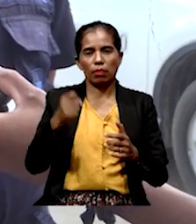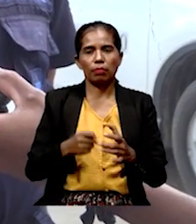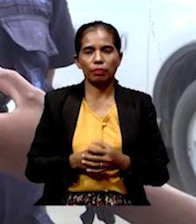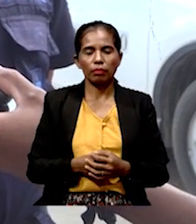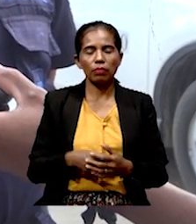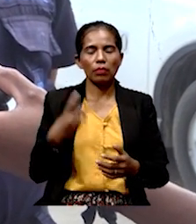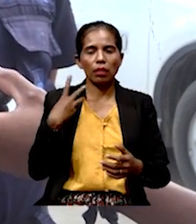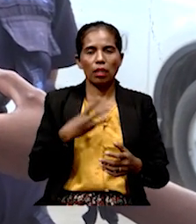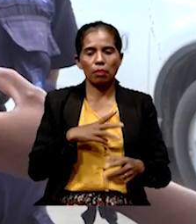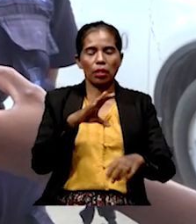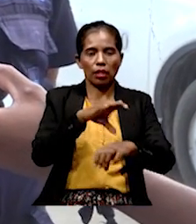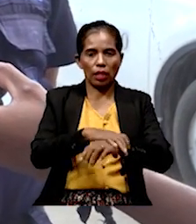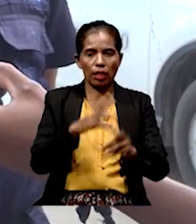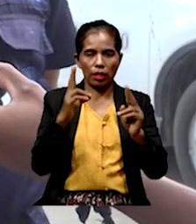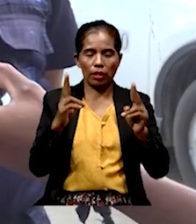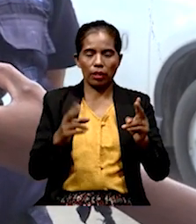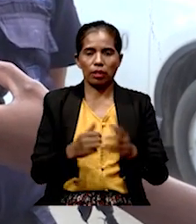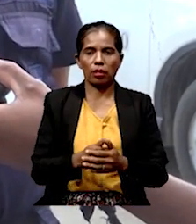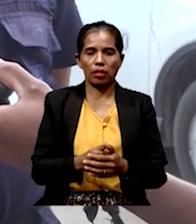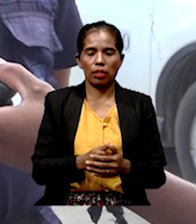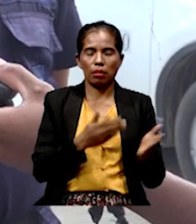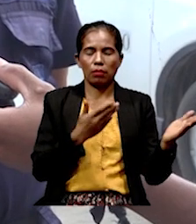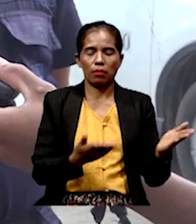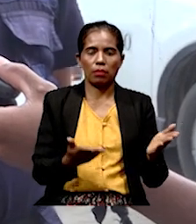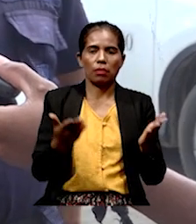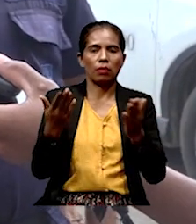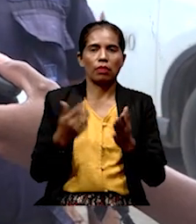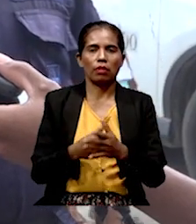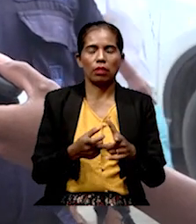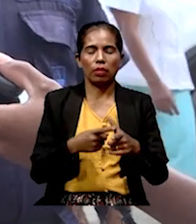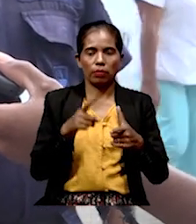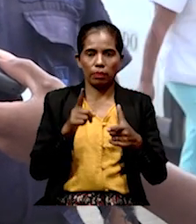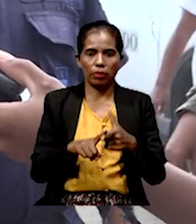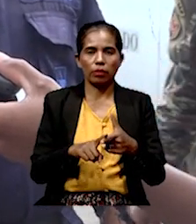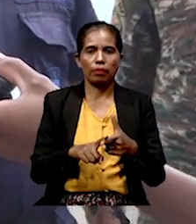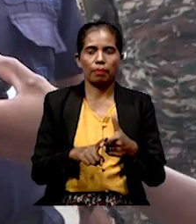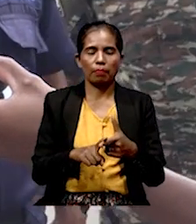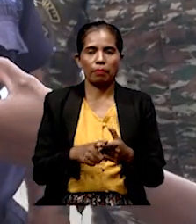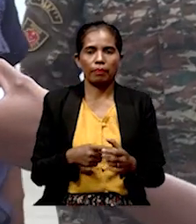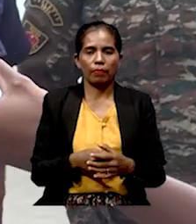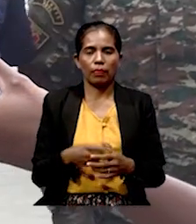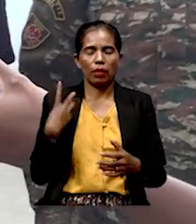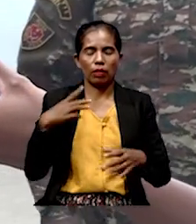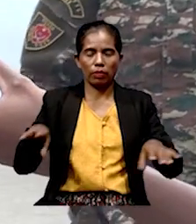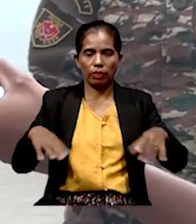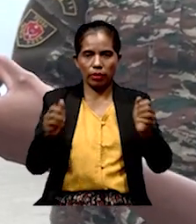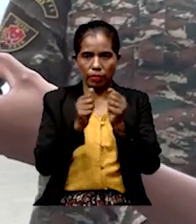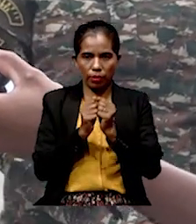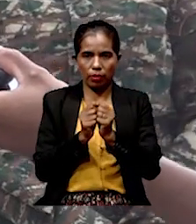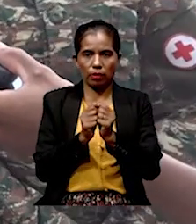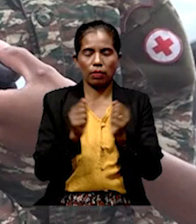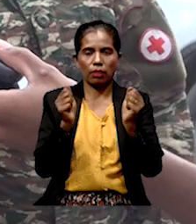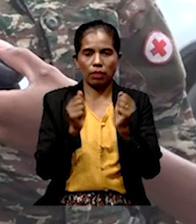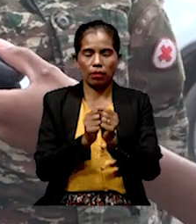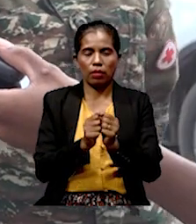está prevendo, né? E está alerta máximo, tanto alerta 1, e serviço a muito mais